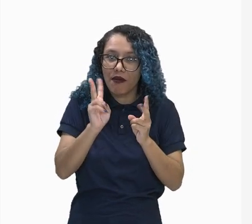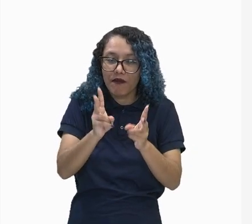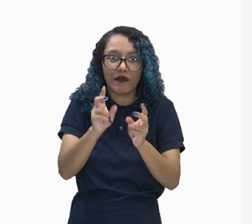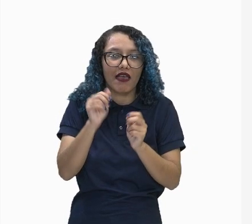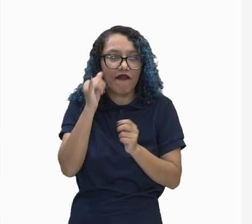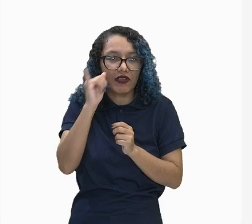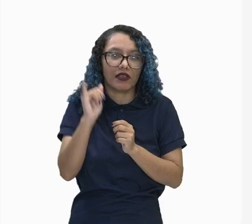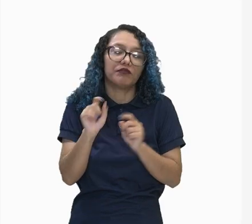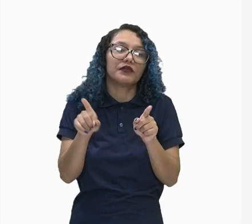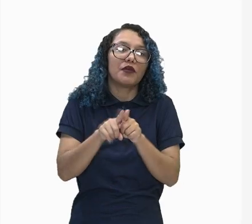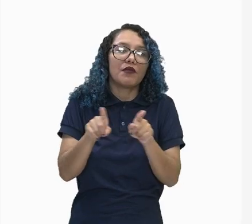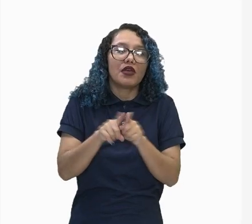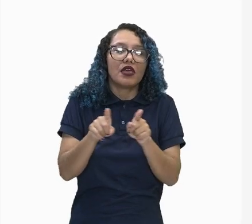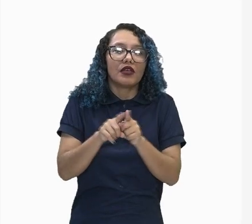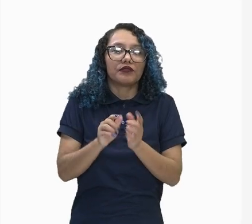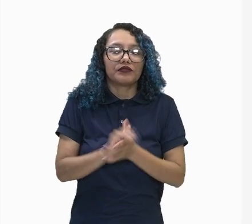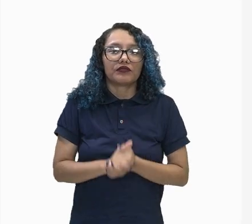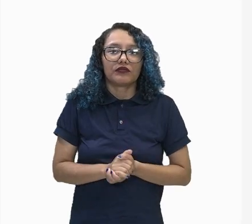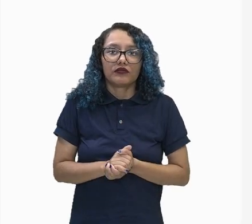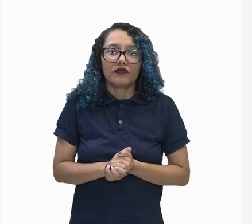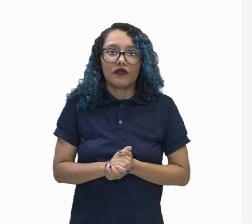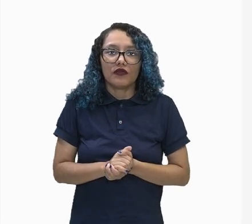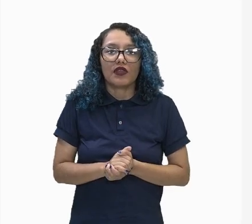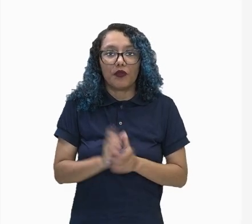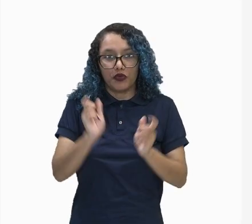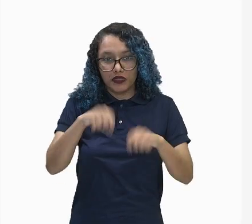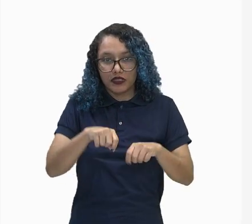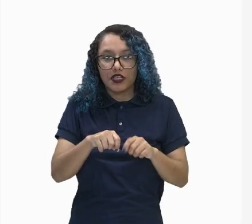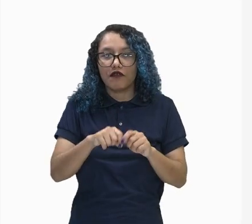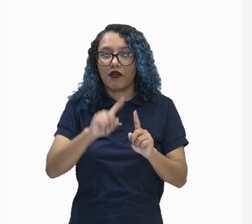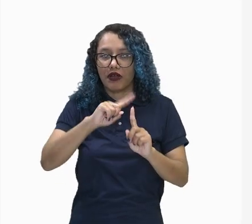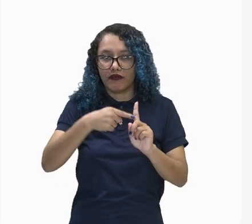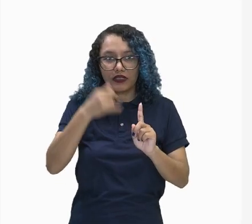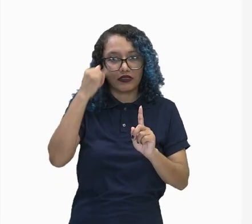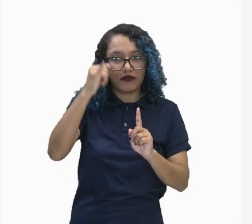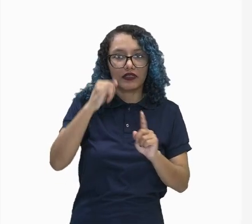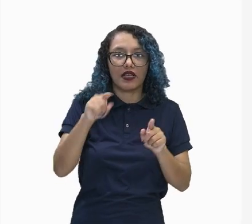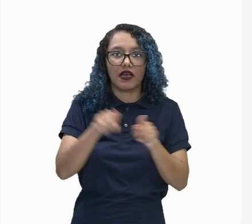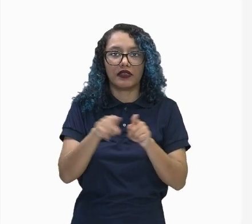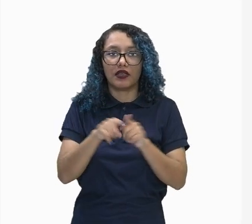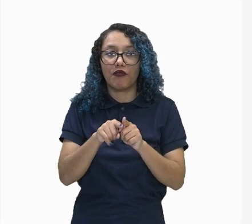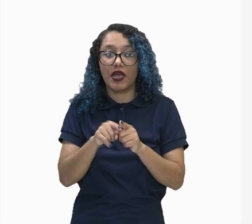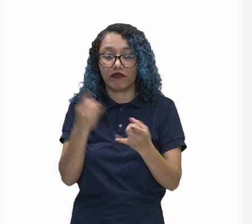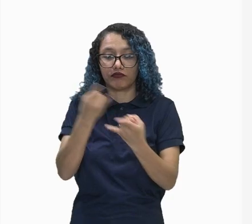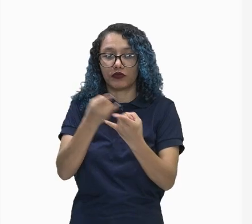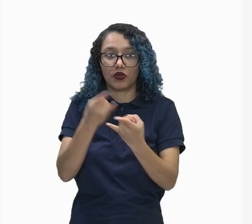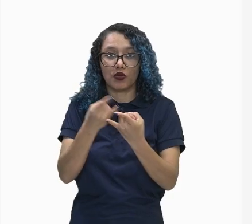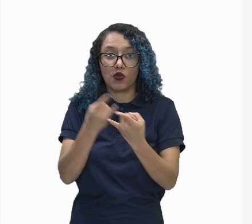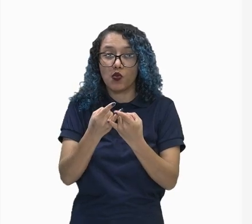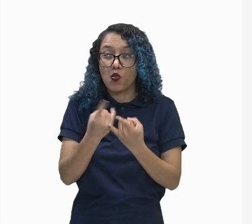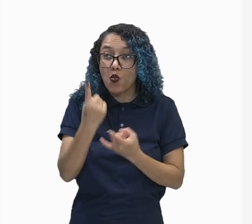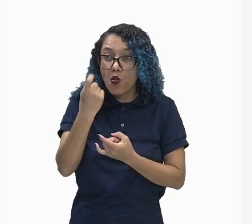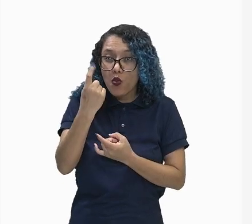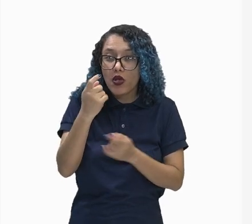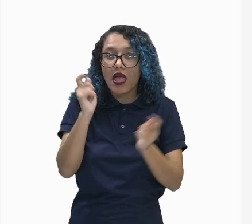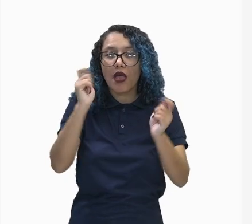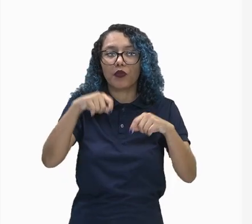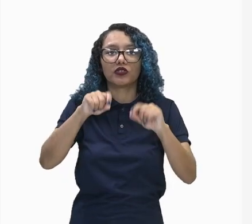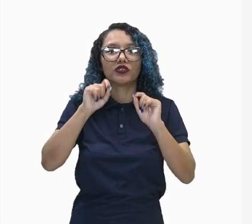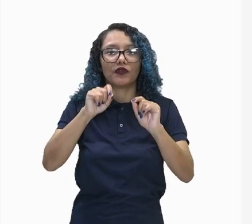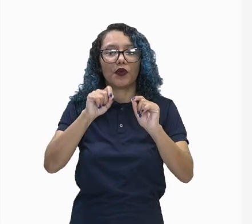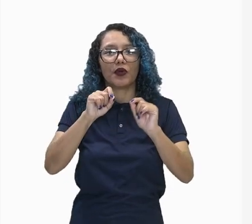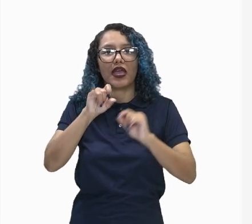gravidez, os preservativos são os únicos métodos contraceptivos que também protegem contra